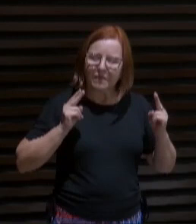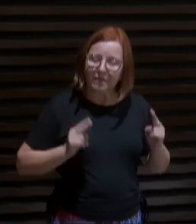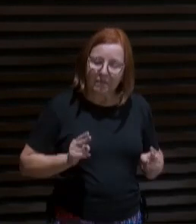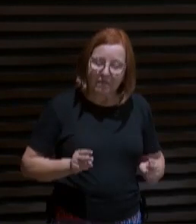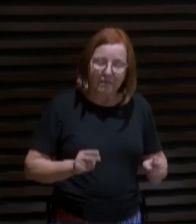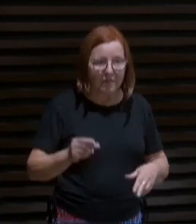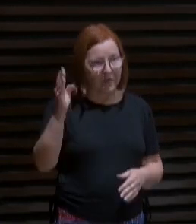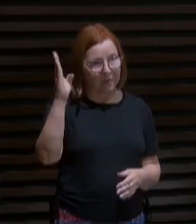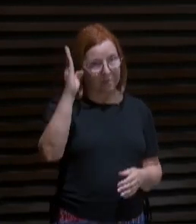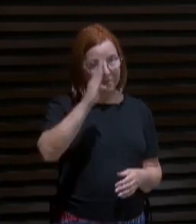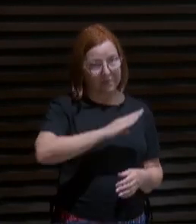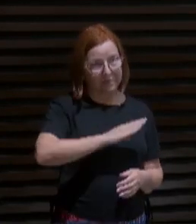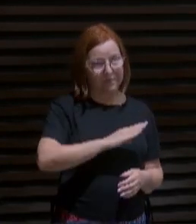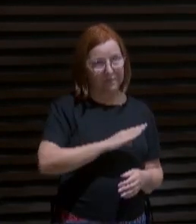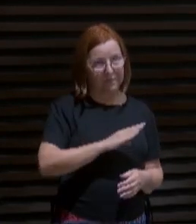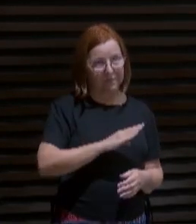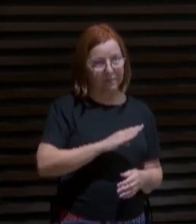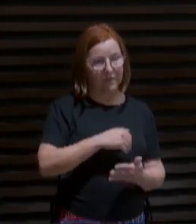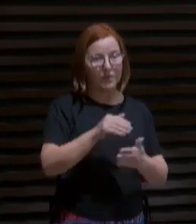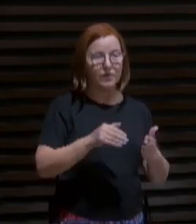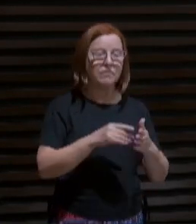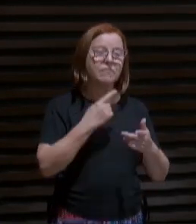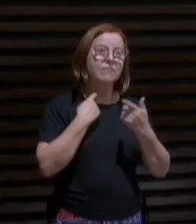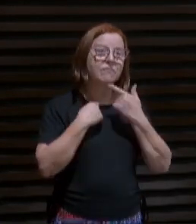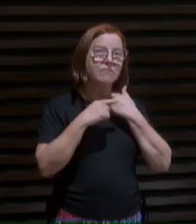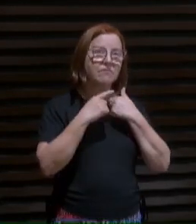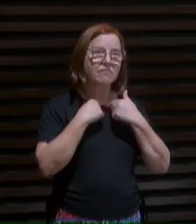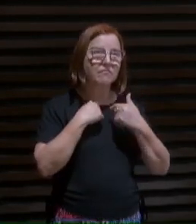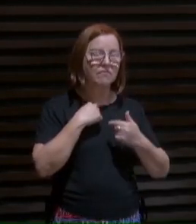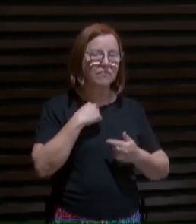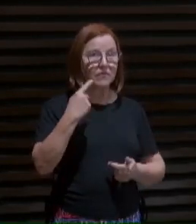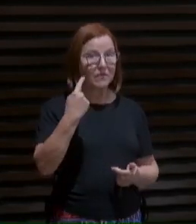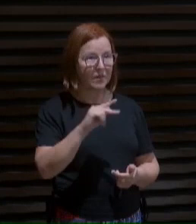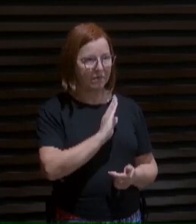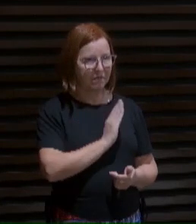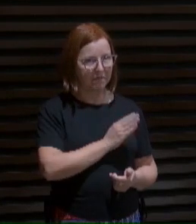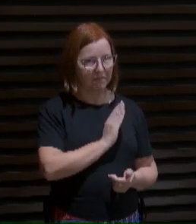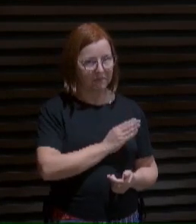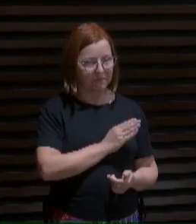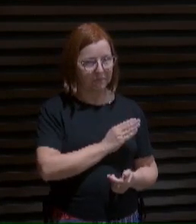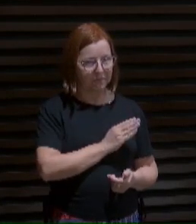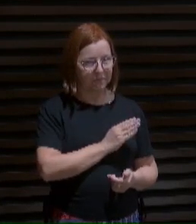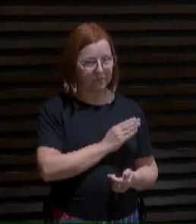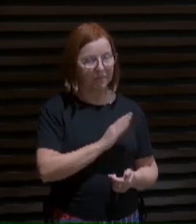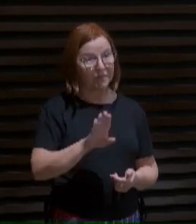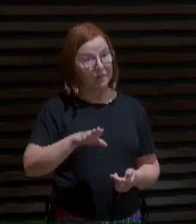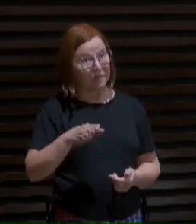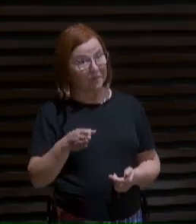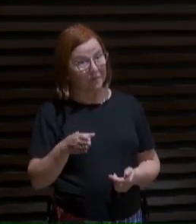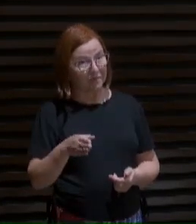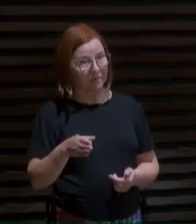continuamente mau todo o desígnio do seu coração. Então, essa